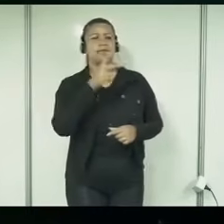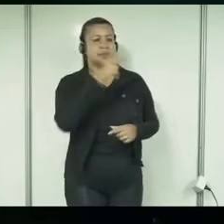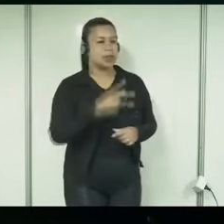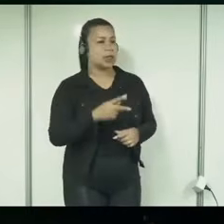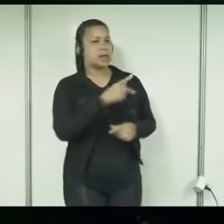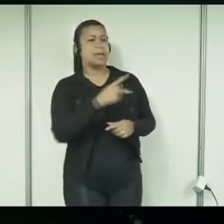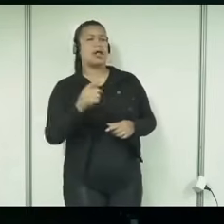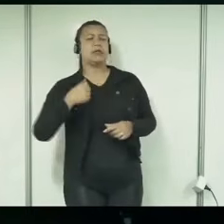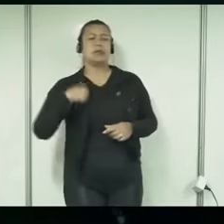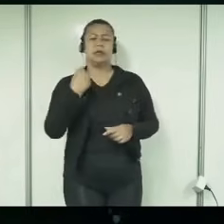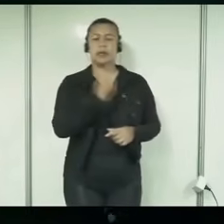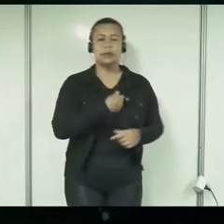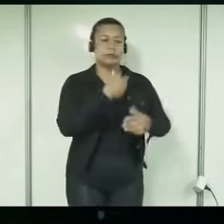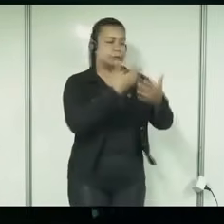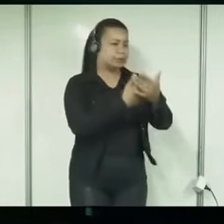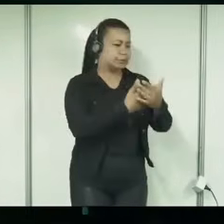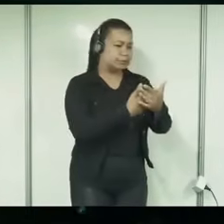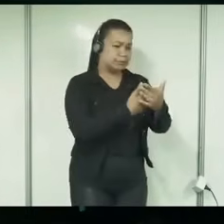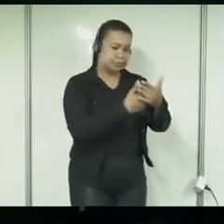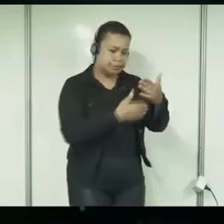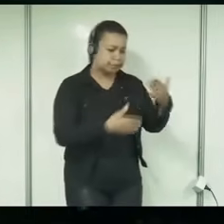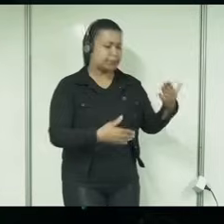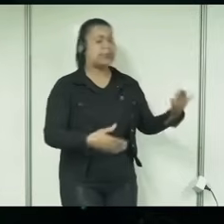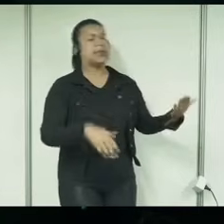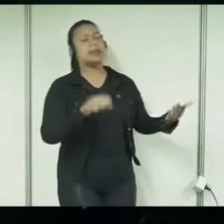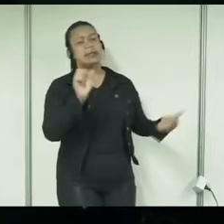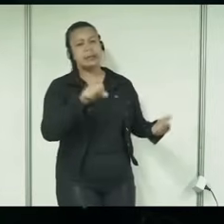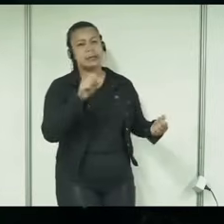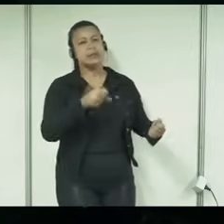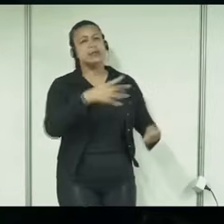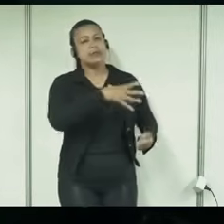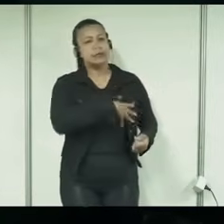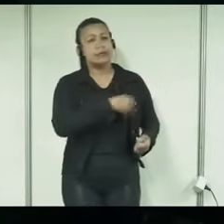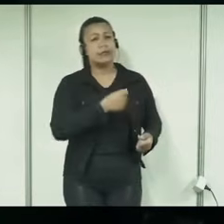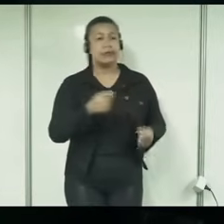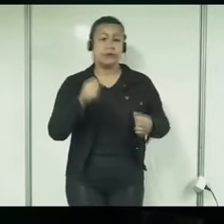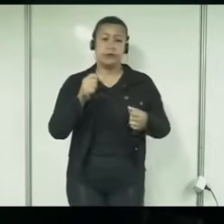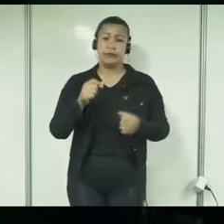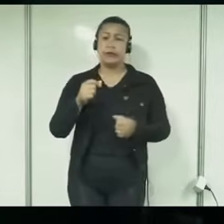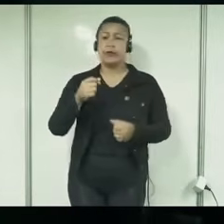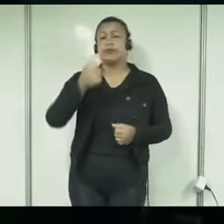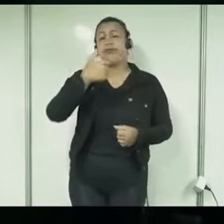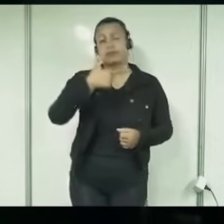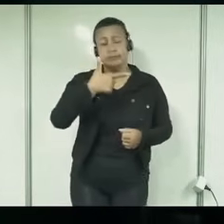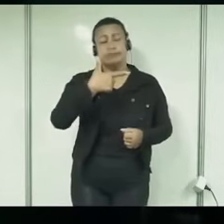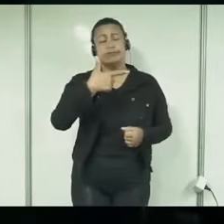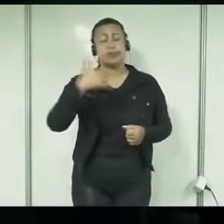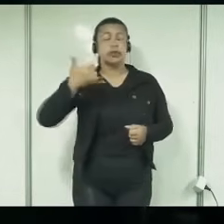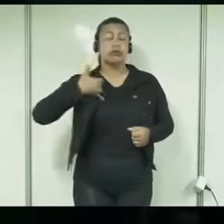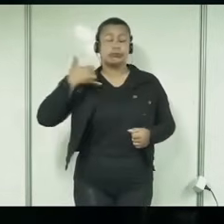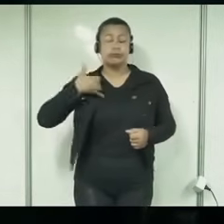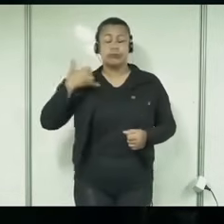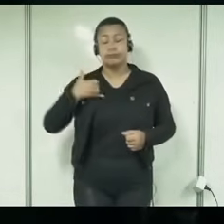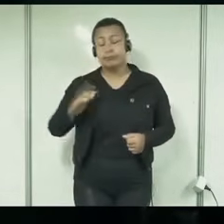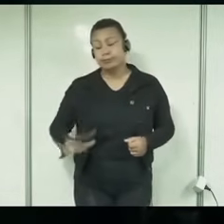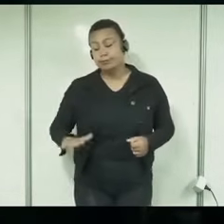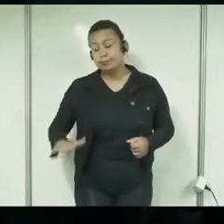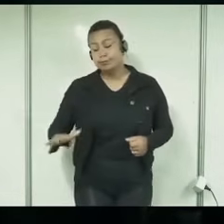nós perdemos o nosso filho de 2 anos dentro de casa, um acidente doméstico, ele era